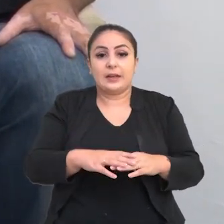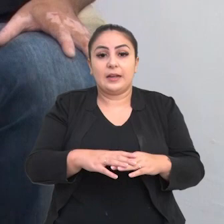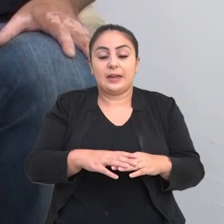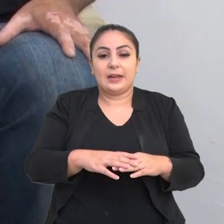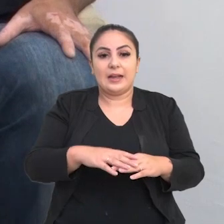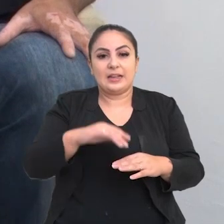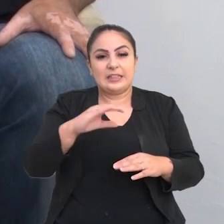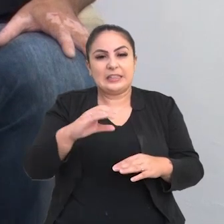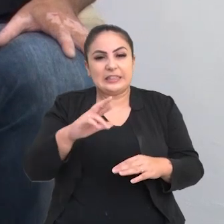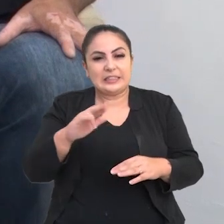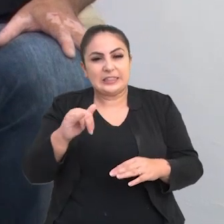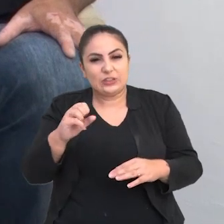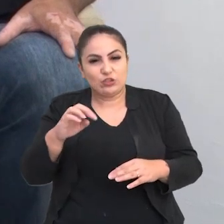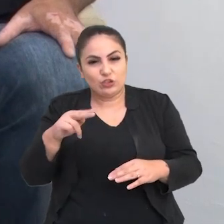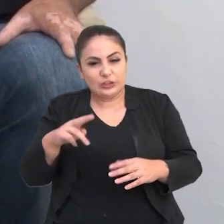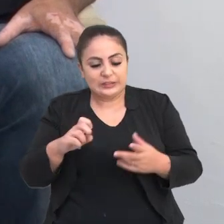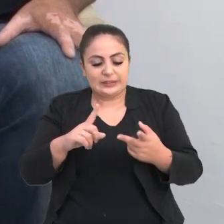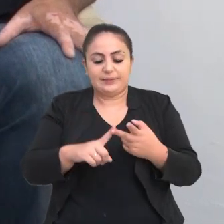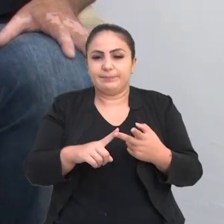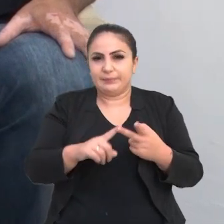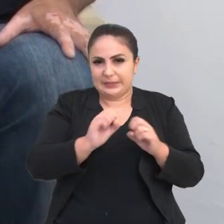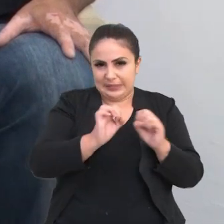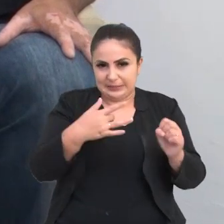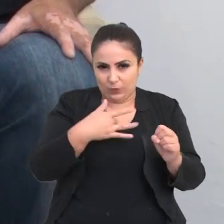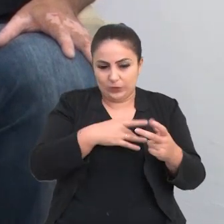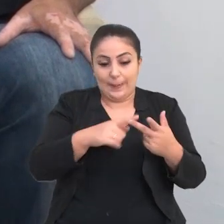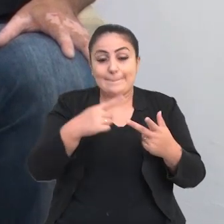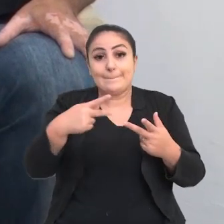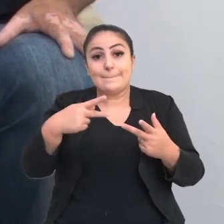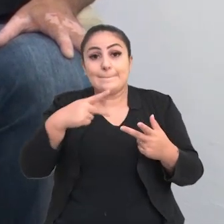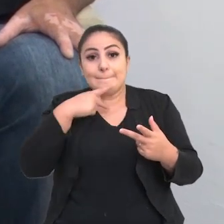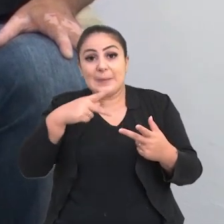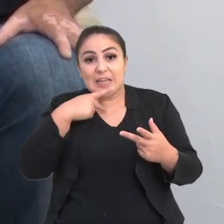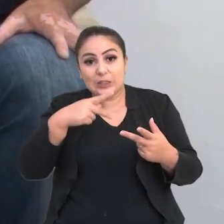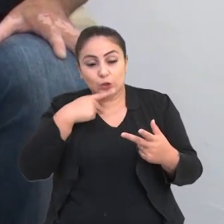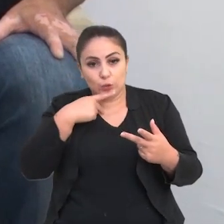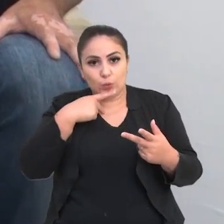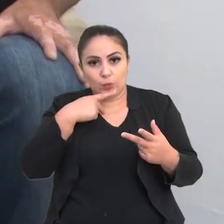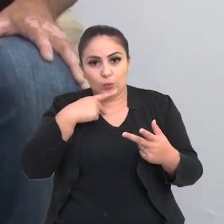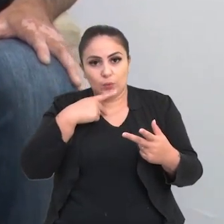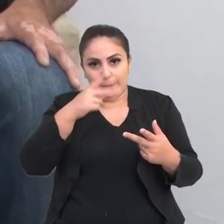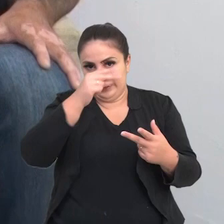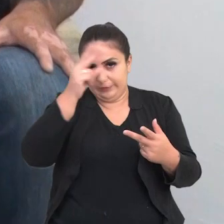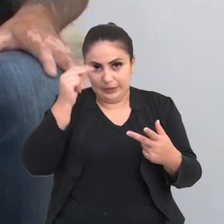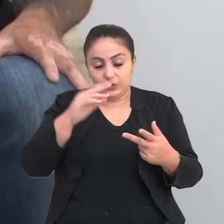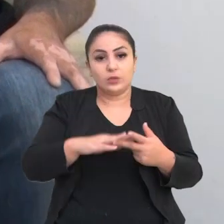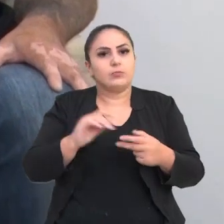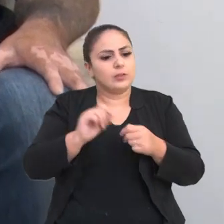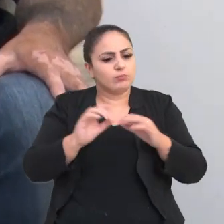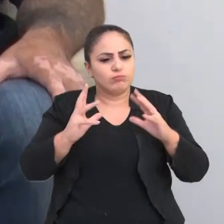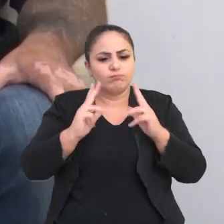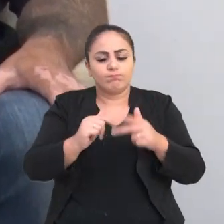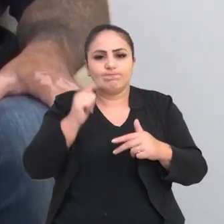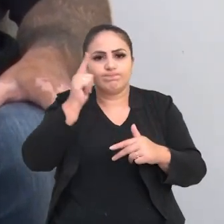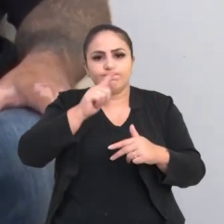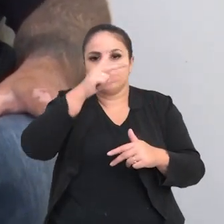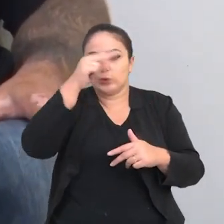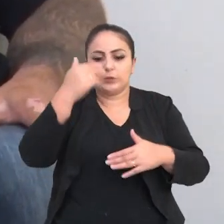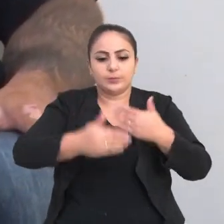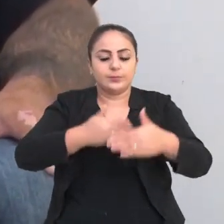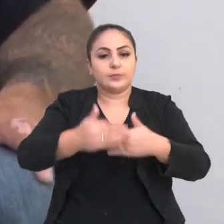Cristine Pilates, o nosso prefeito, Pedro Almeida, estão tomando todas as medidas para que o município esteja na